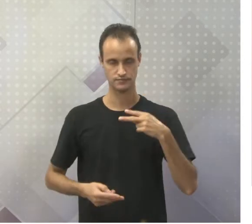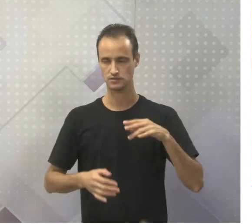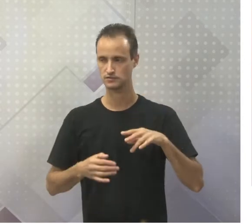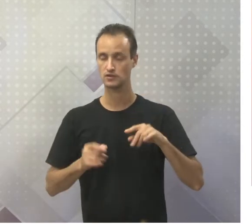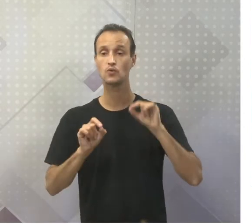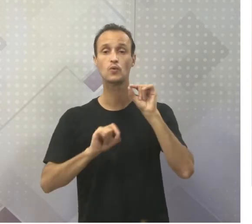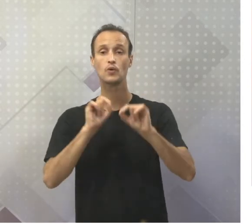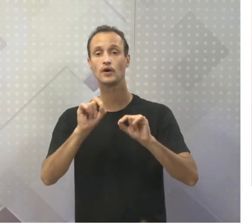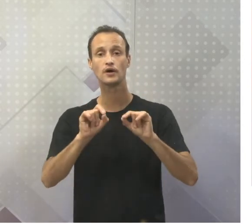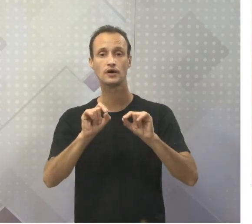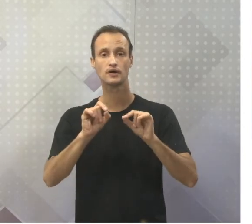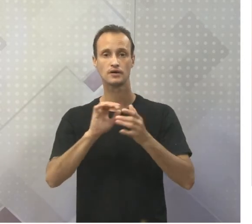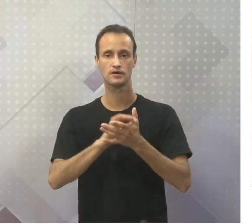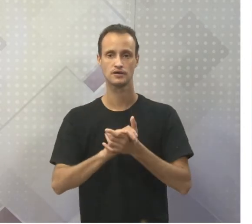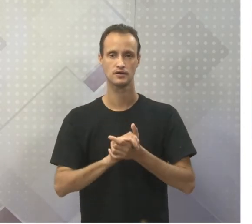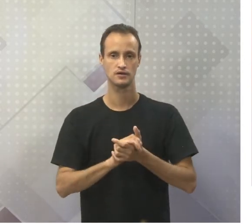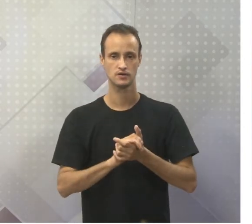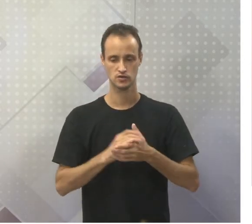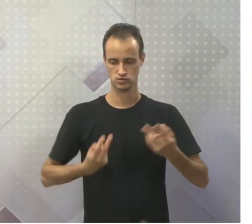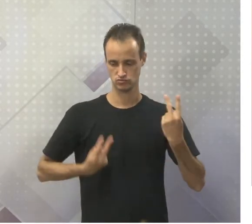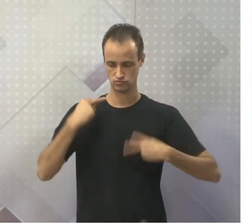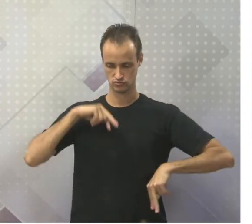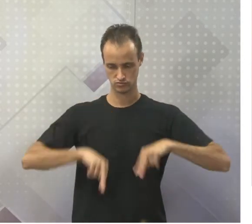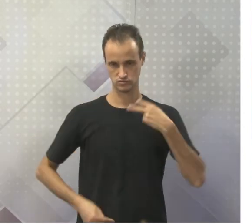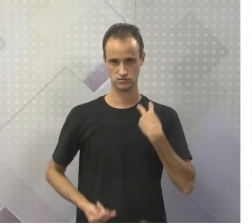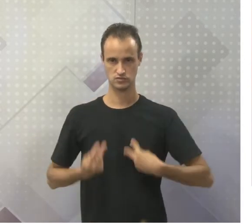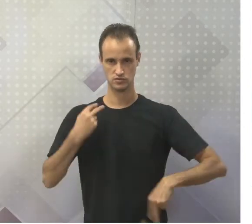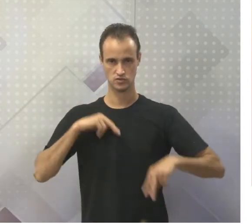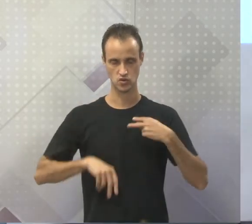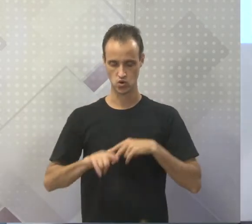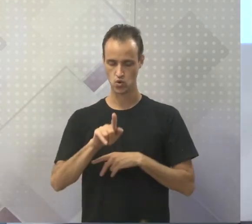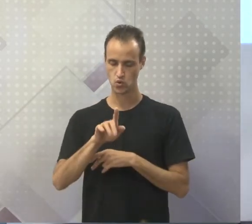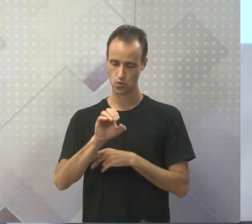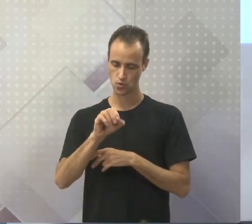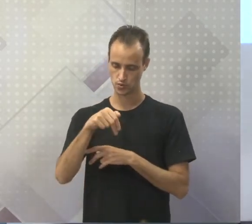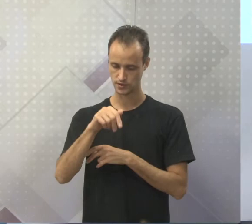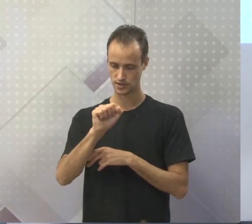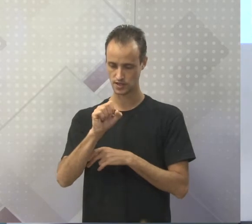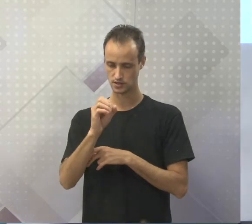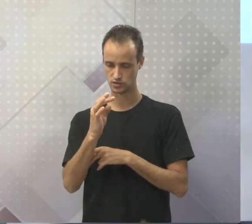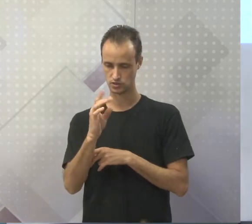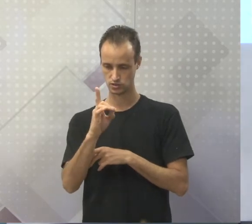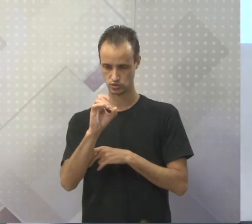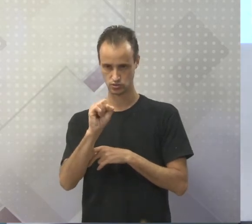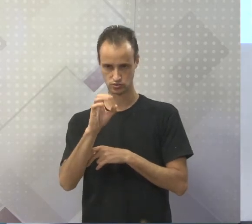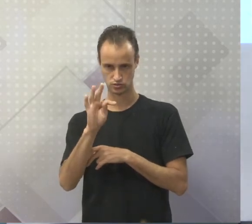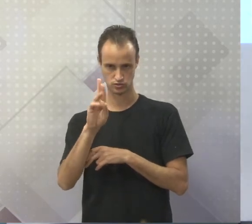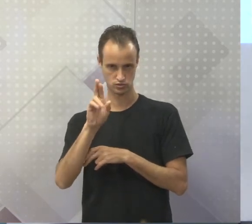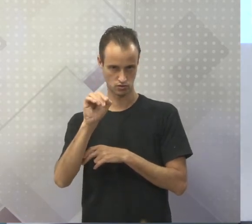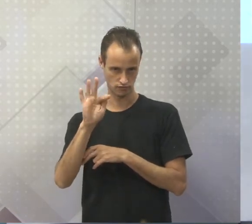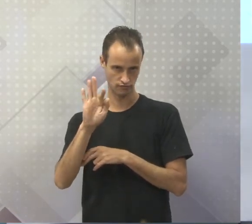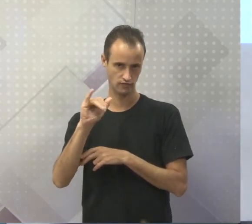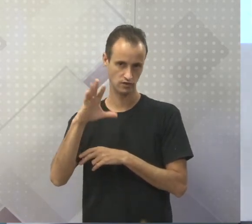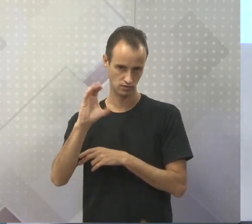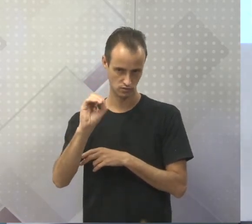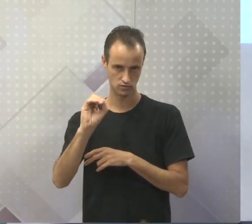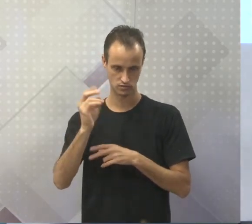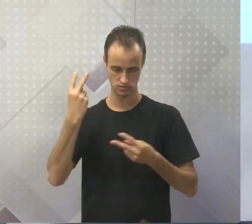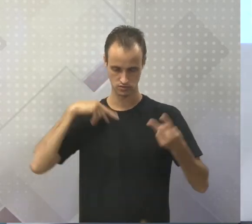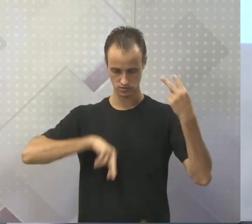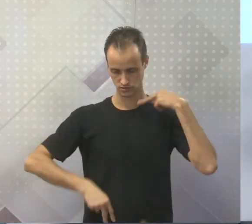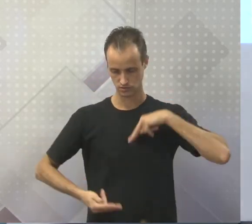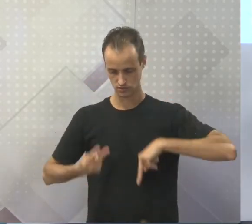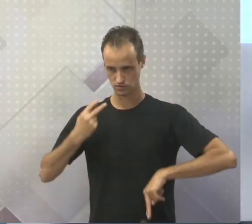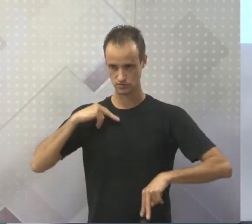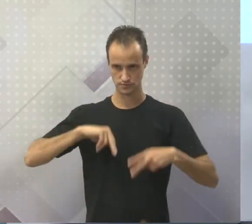Ele vai produzir os hormônios gonadotróficos. Hormônios que atuam nas gônadas. As nossas